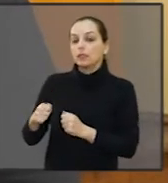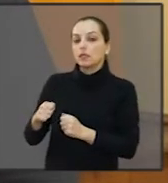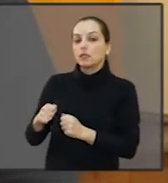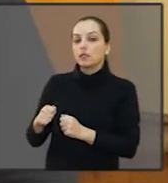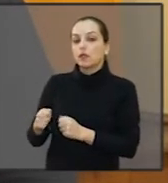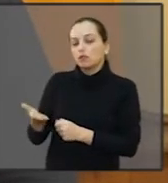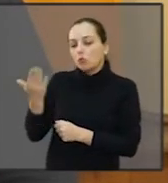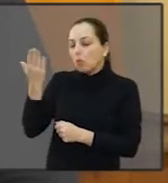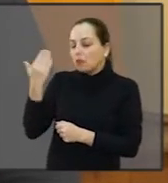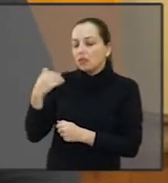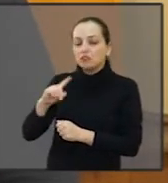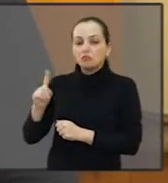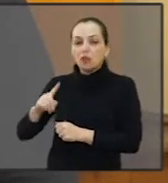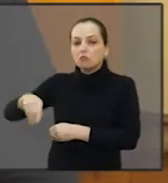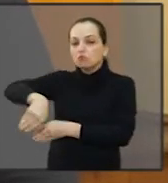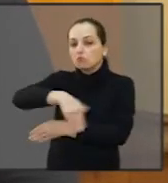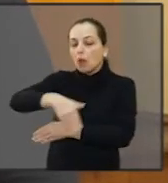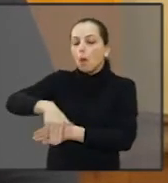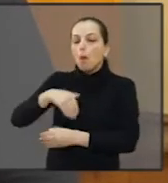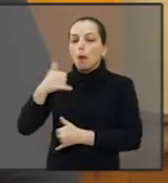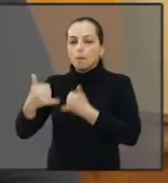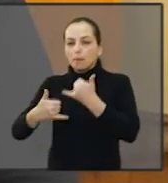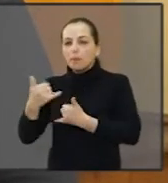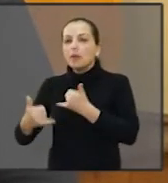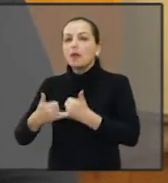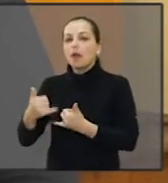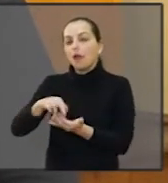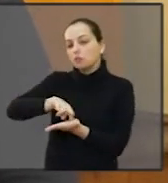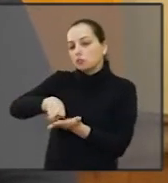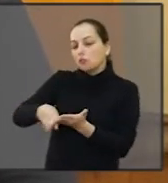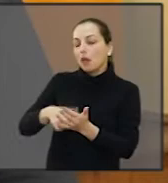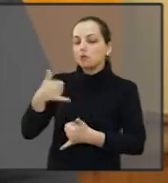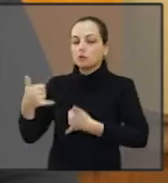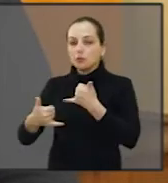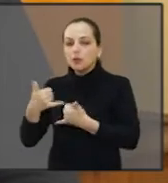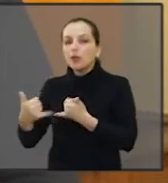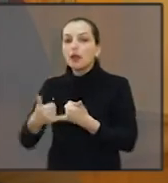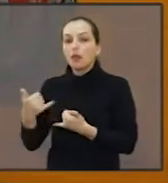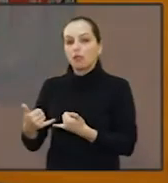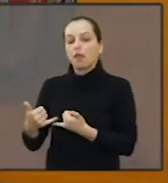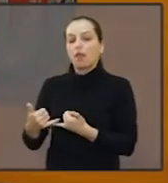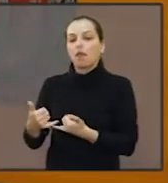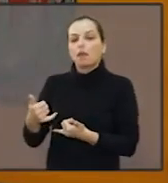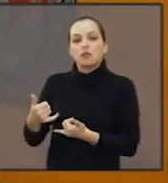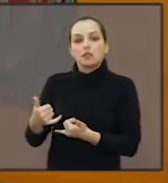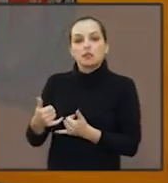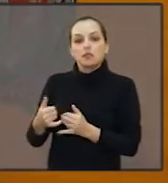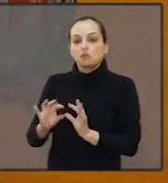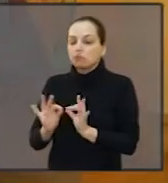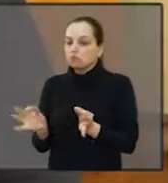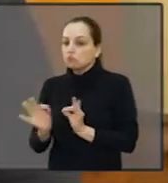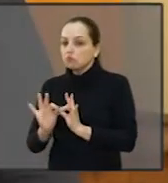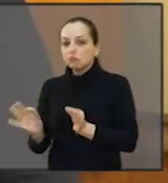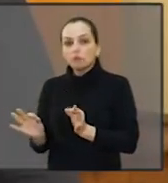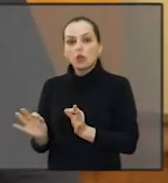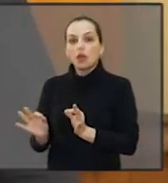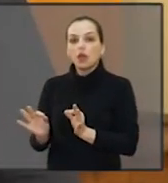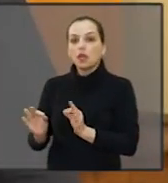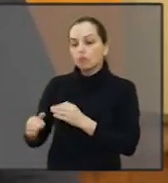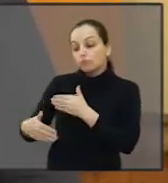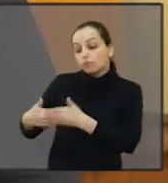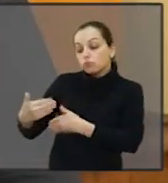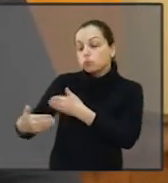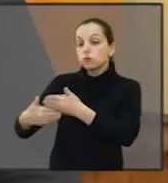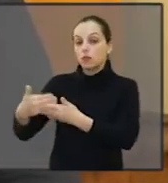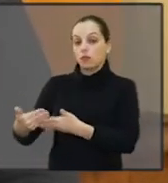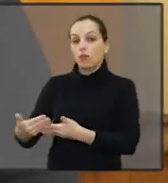gente brincava na rua, de esconde-esconde, de pega-pega, de subir em árvore. Fazia exercício naturalmente. Naturalmente. Isso aí deu uma coordenação.